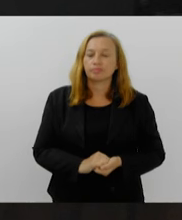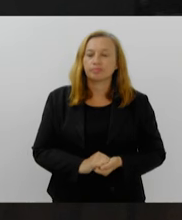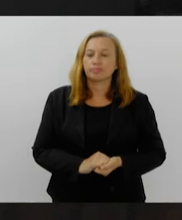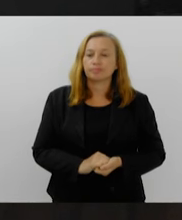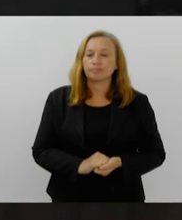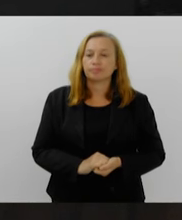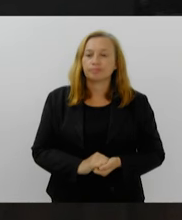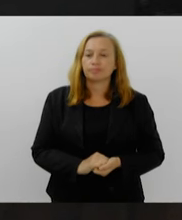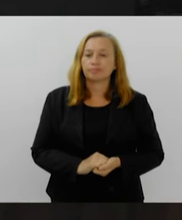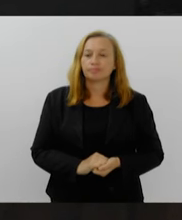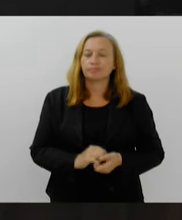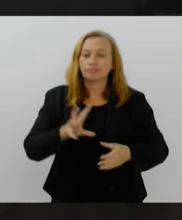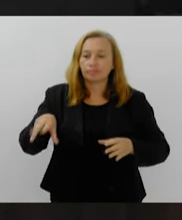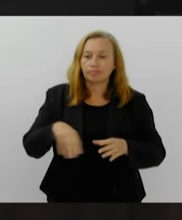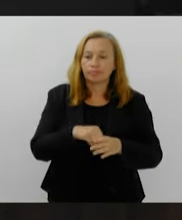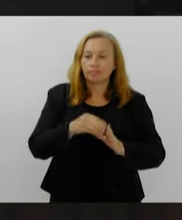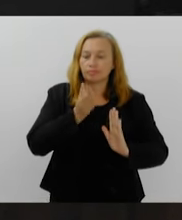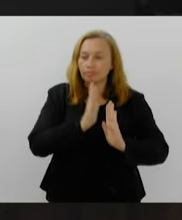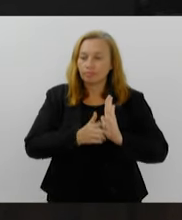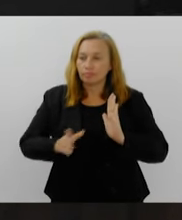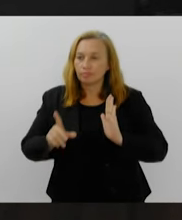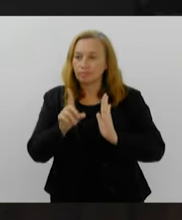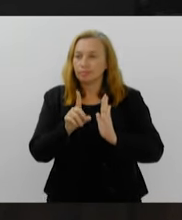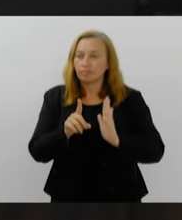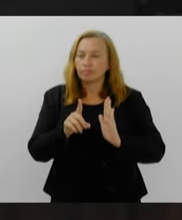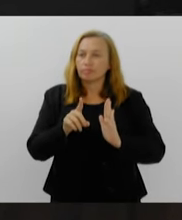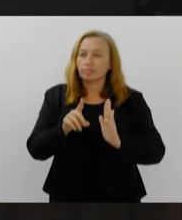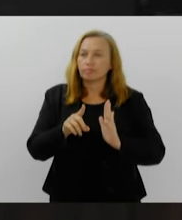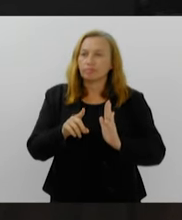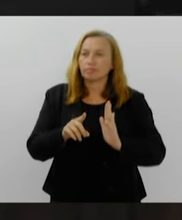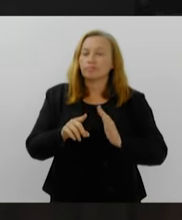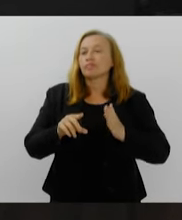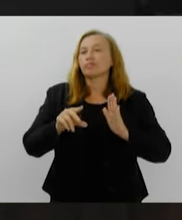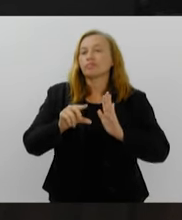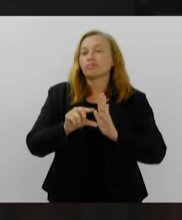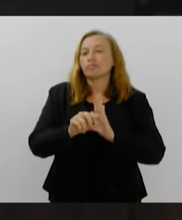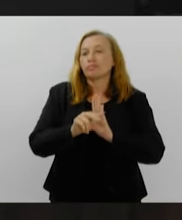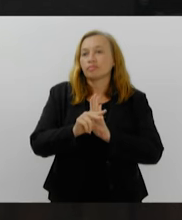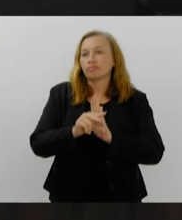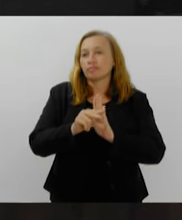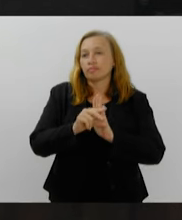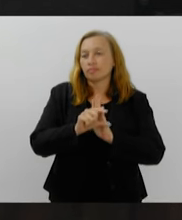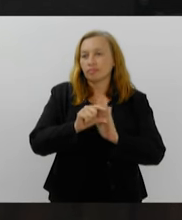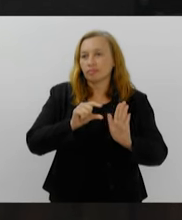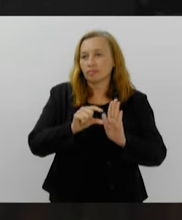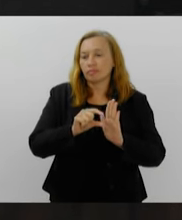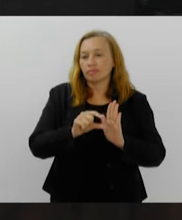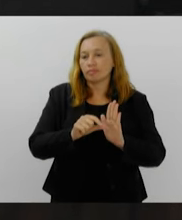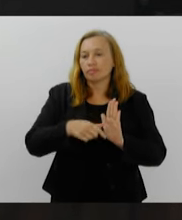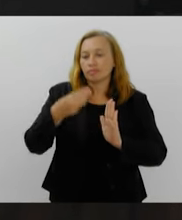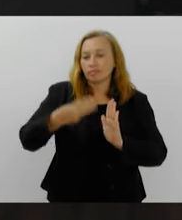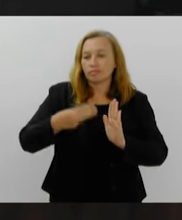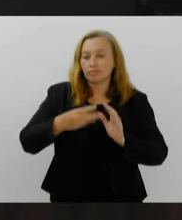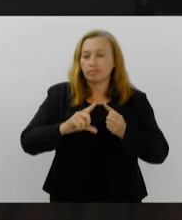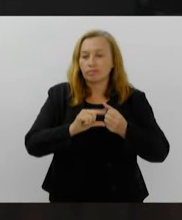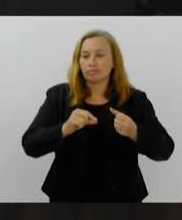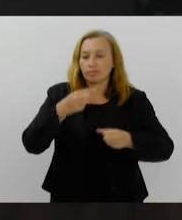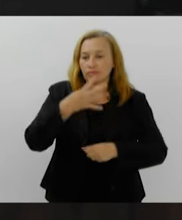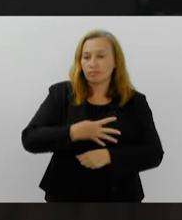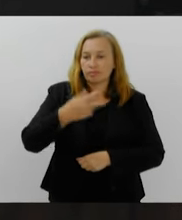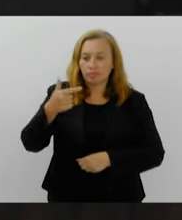aprovado incluídos na ordem do dia de acordo com o parágrafo Tero do artigo 47 do Regimento